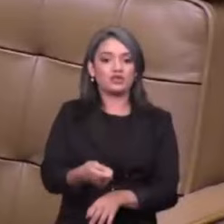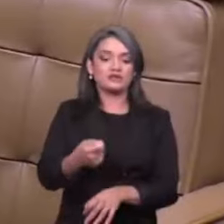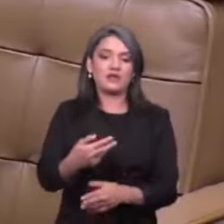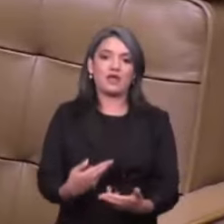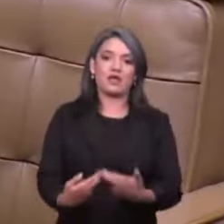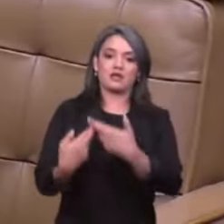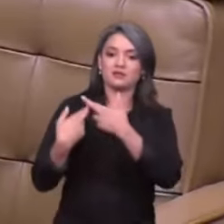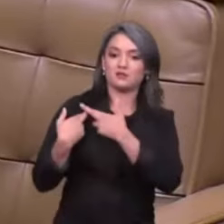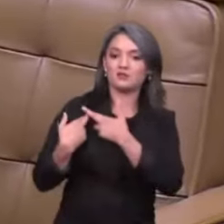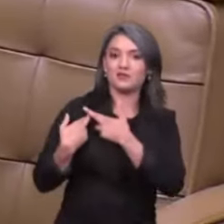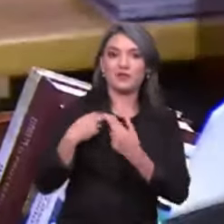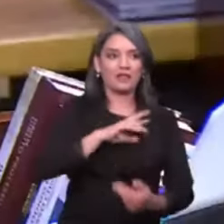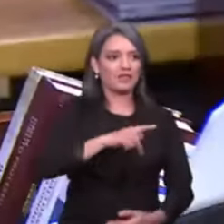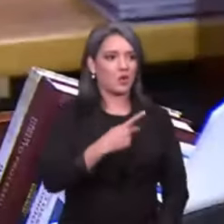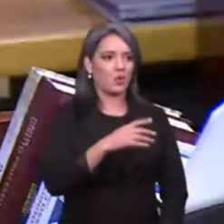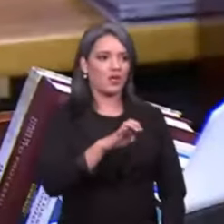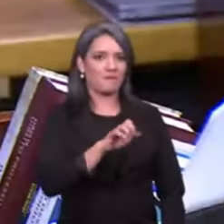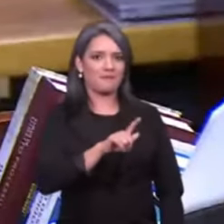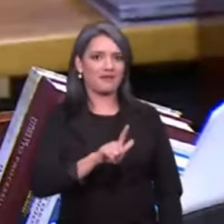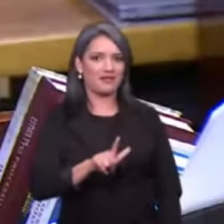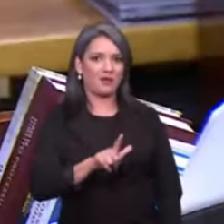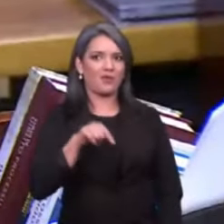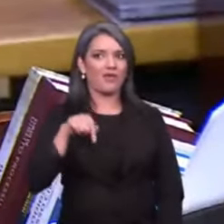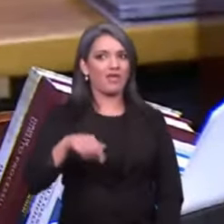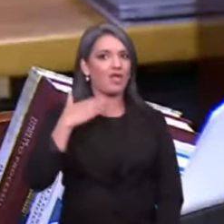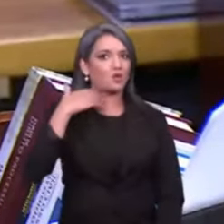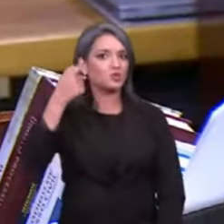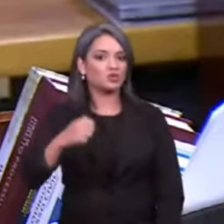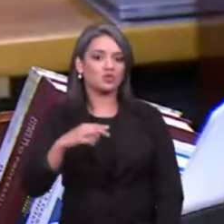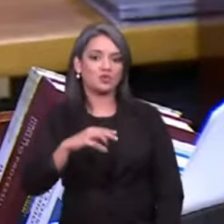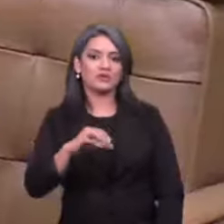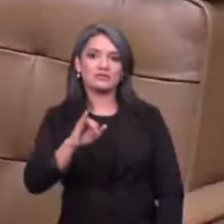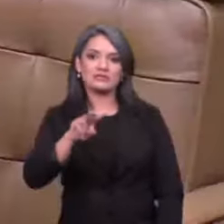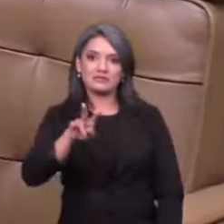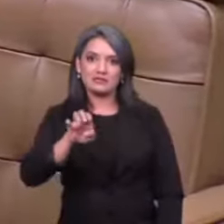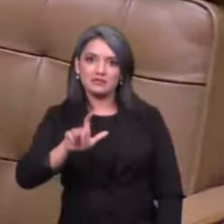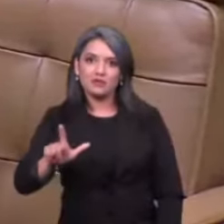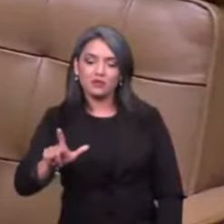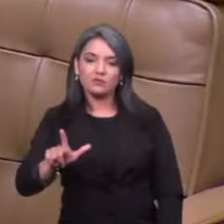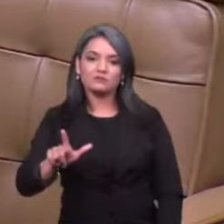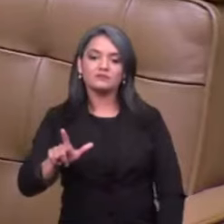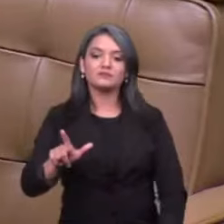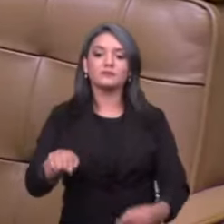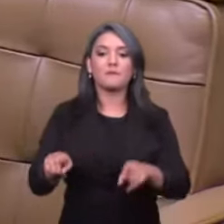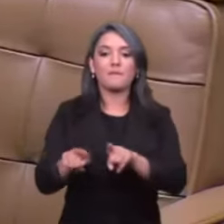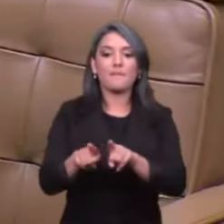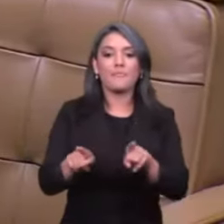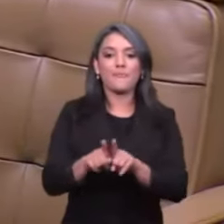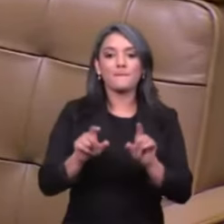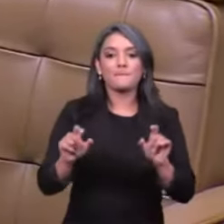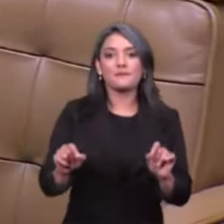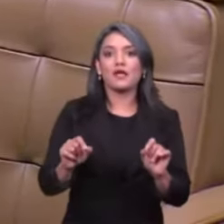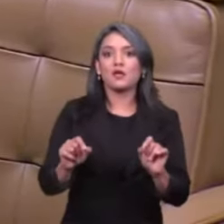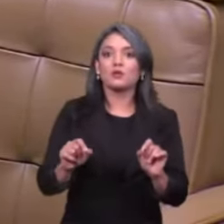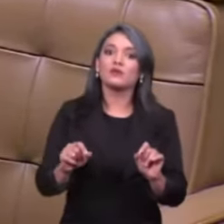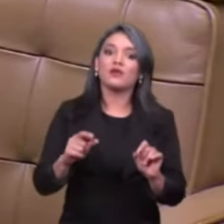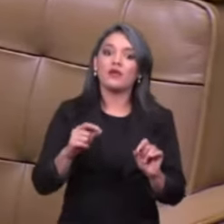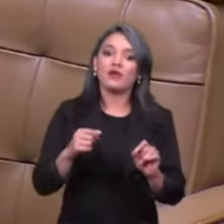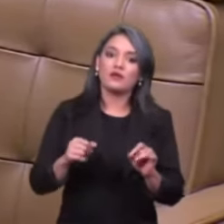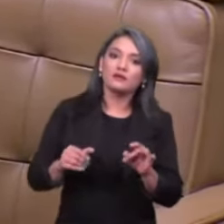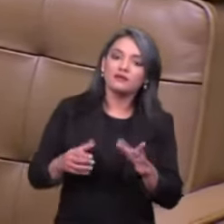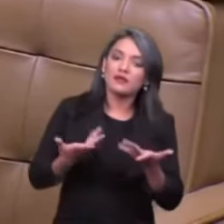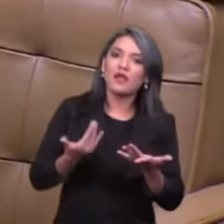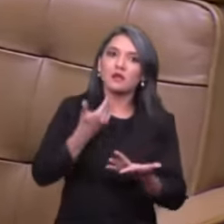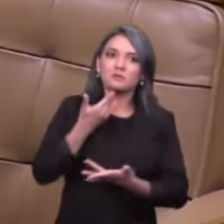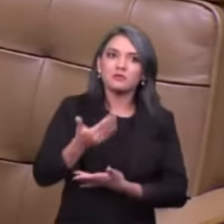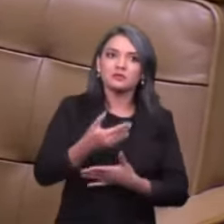nesse caso, juiz penal, mas um juiz civil, e também medidas relativas ao SUS, para tratar